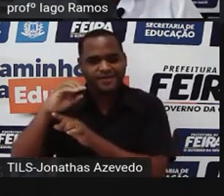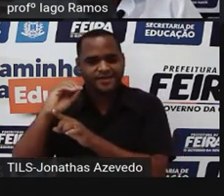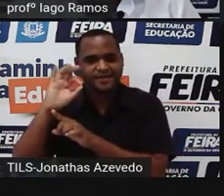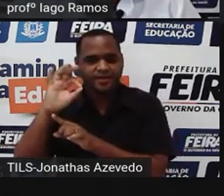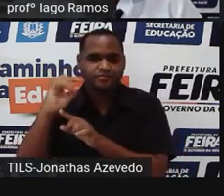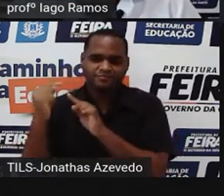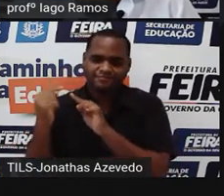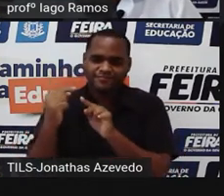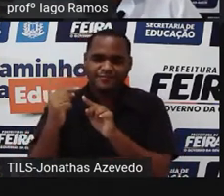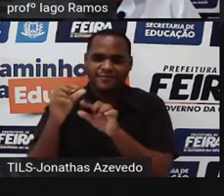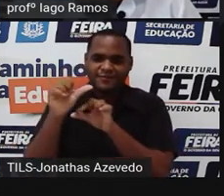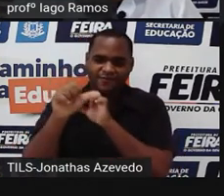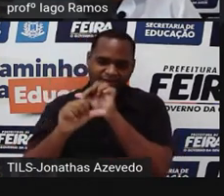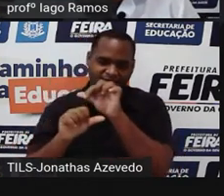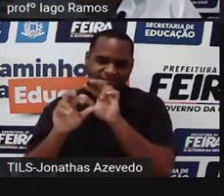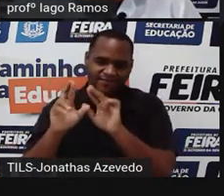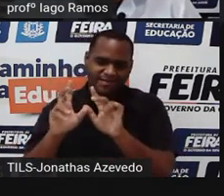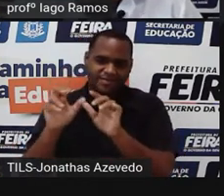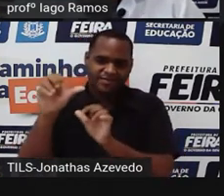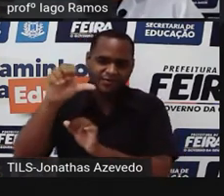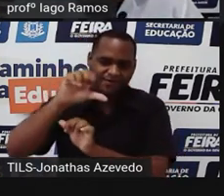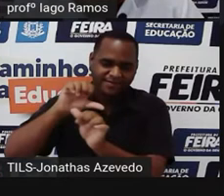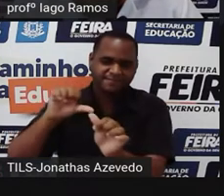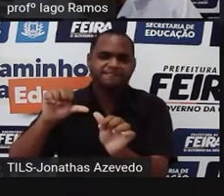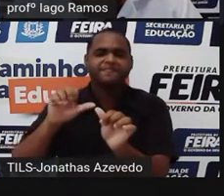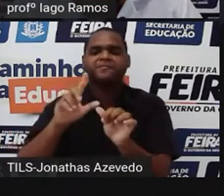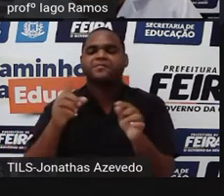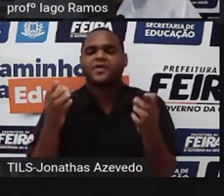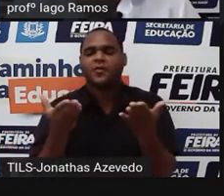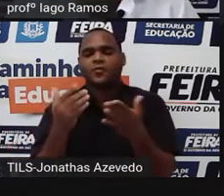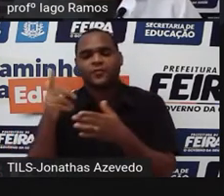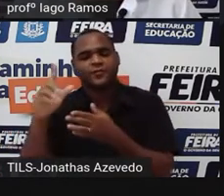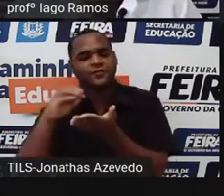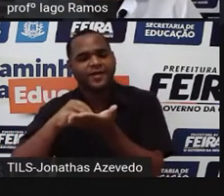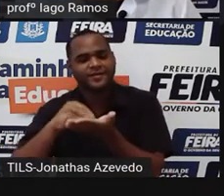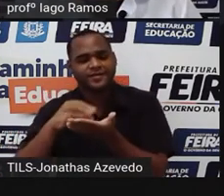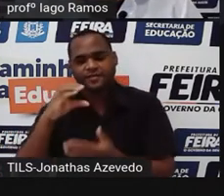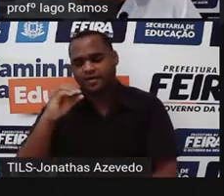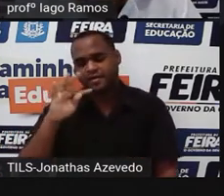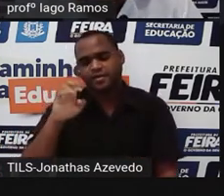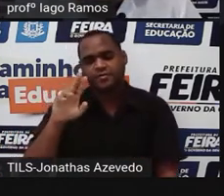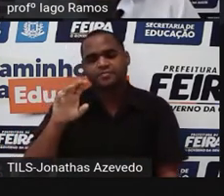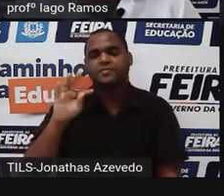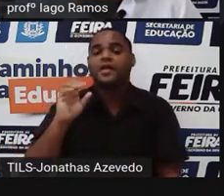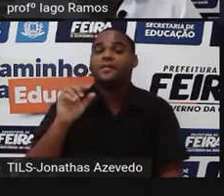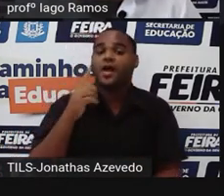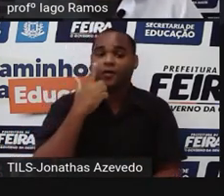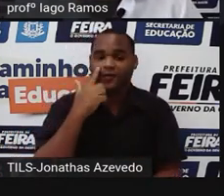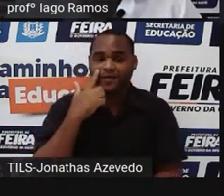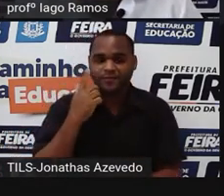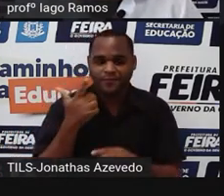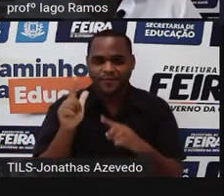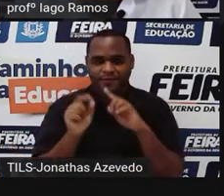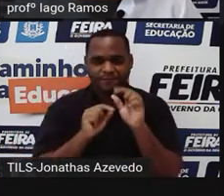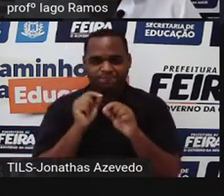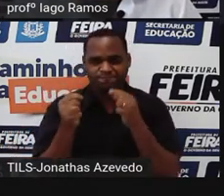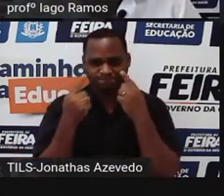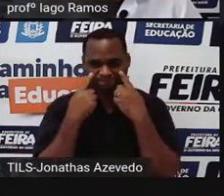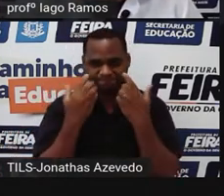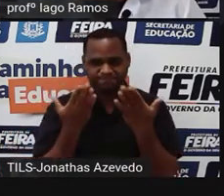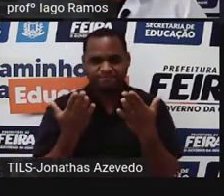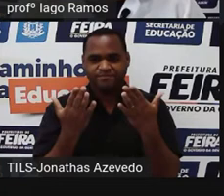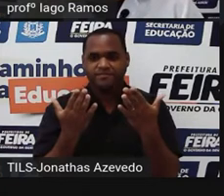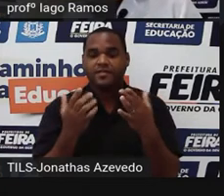são chamados de catetos, tá? Mas vamos ver olhando para um triângulo mesmo, tá? Tem aqui um